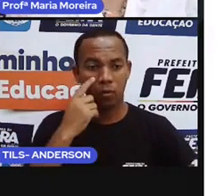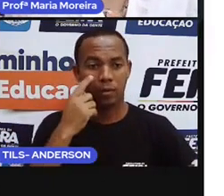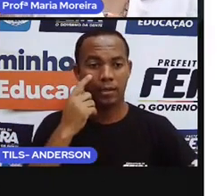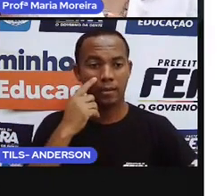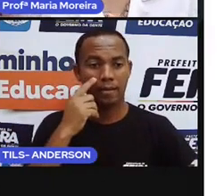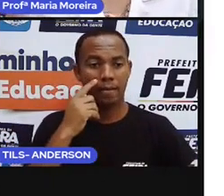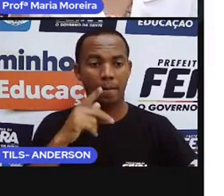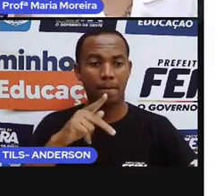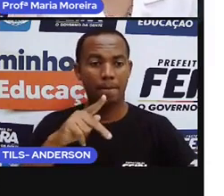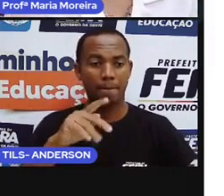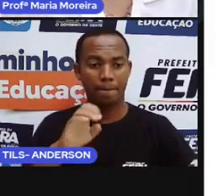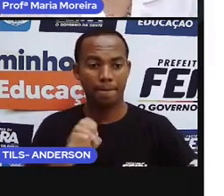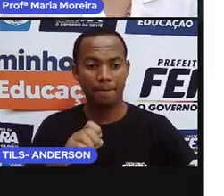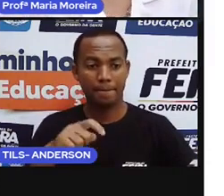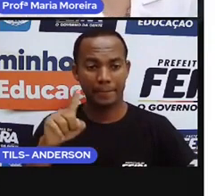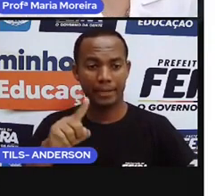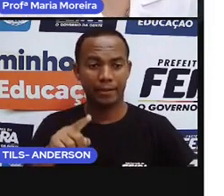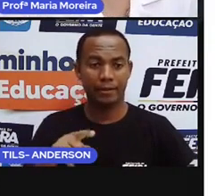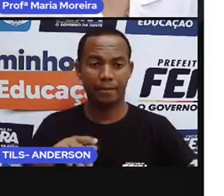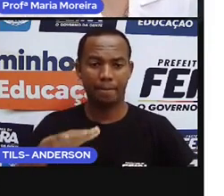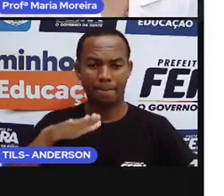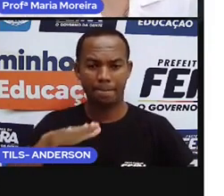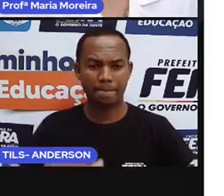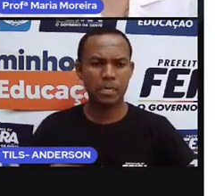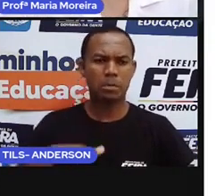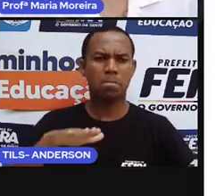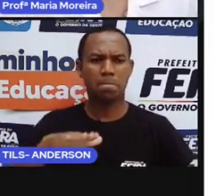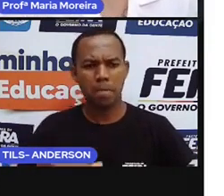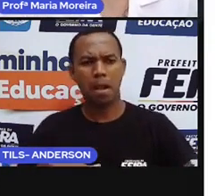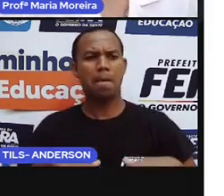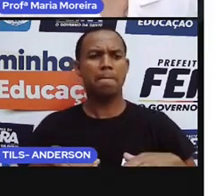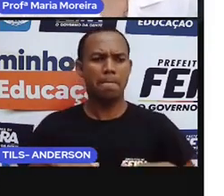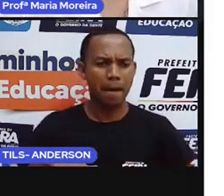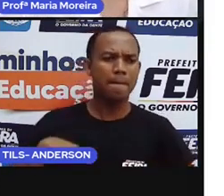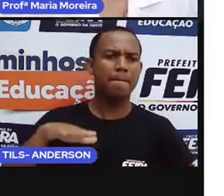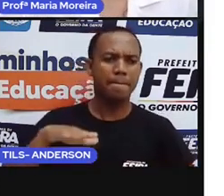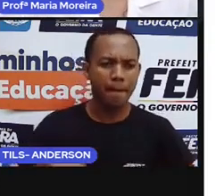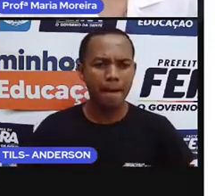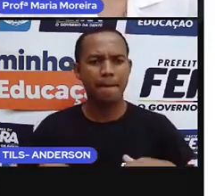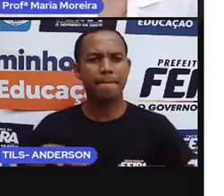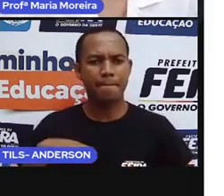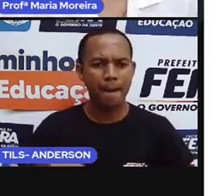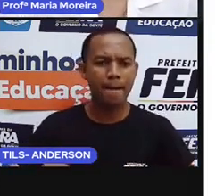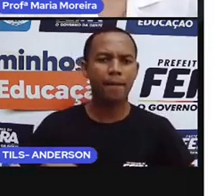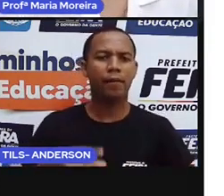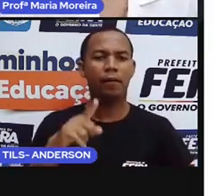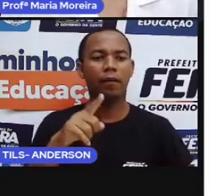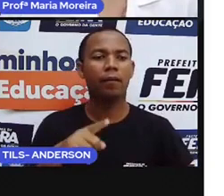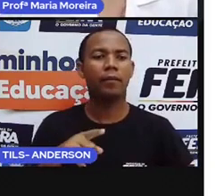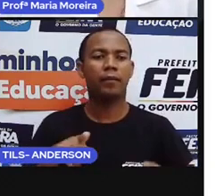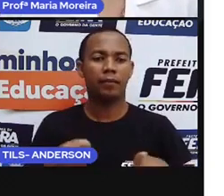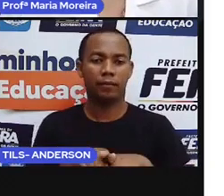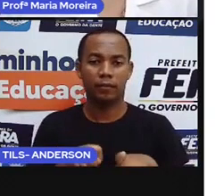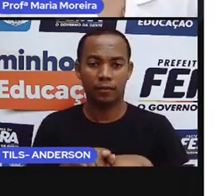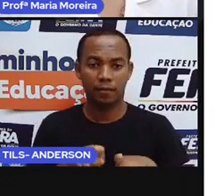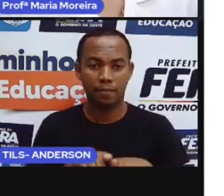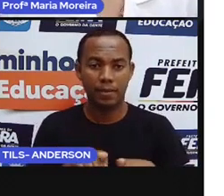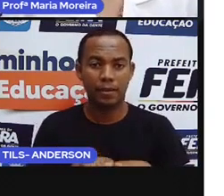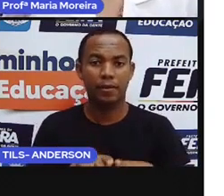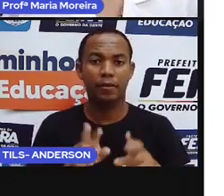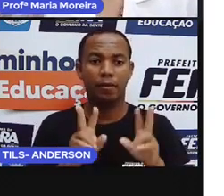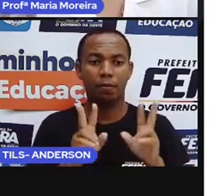musicais? Quando eles batem o pé, que fazem, ó, dá para ouvir aí? É essa